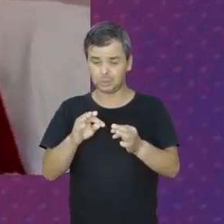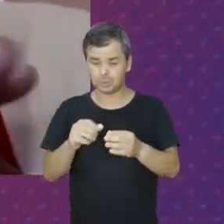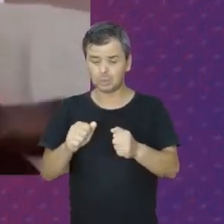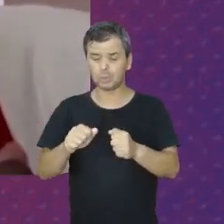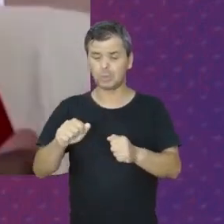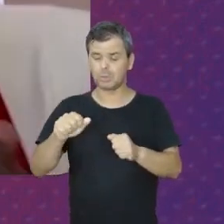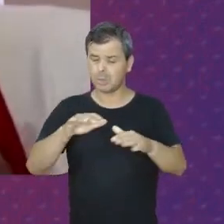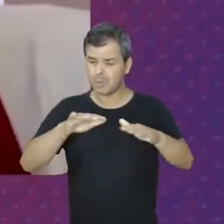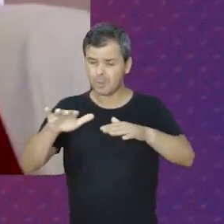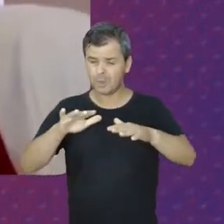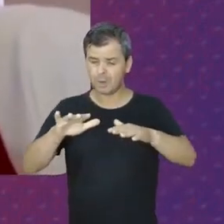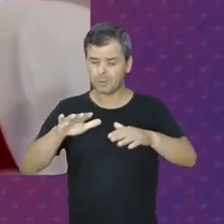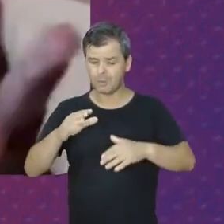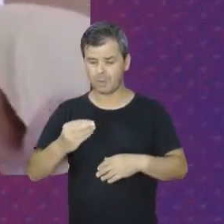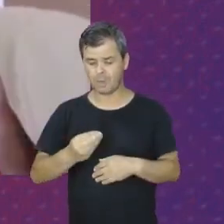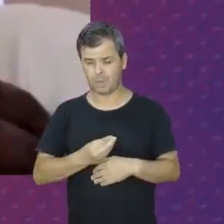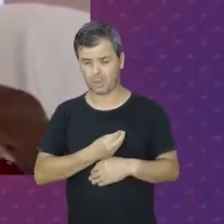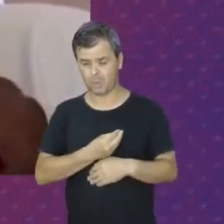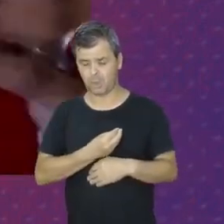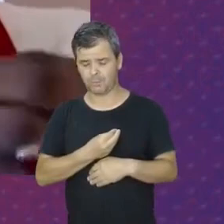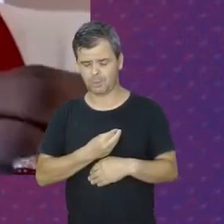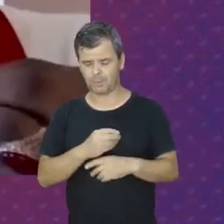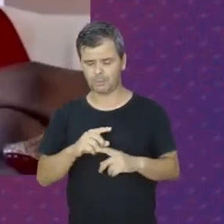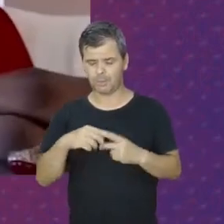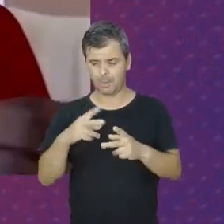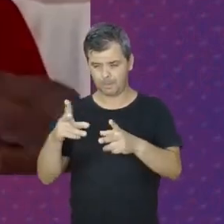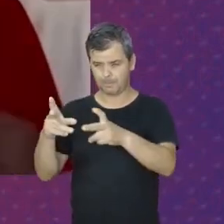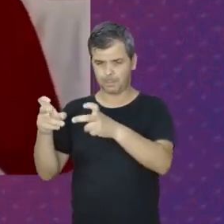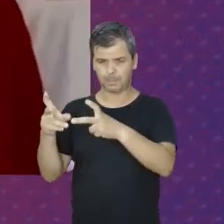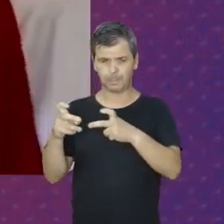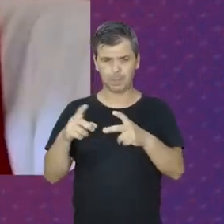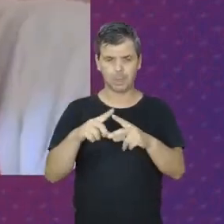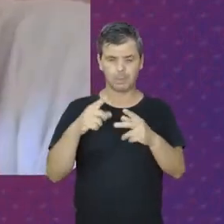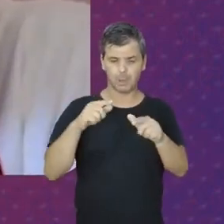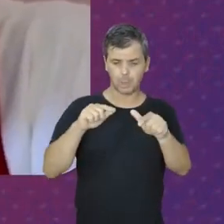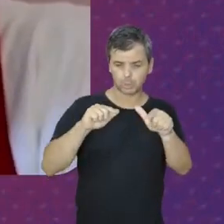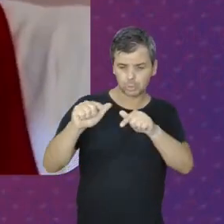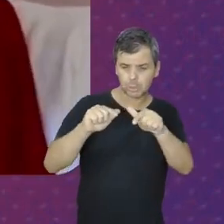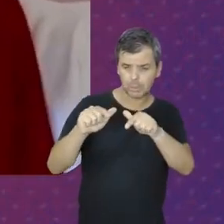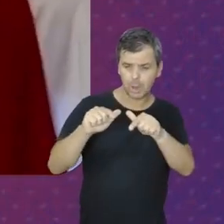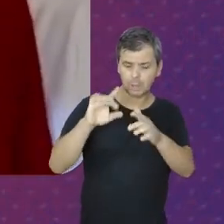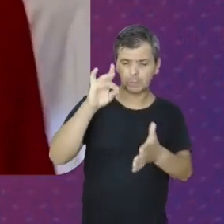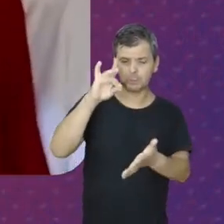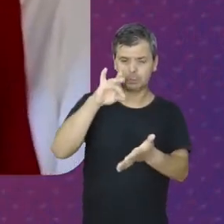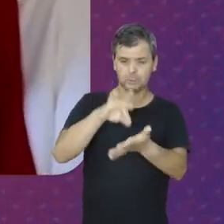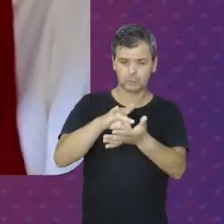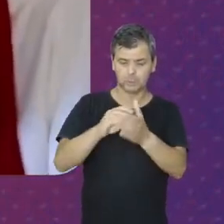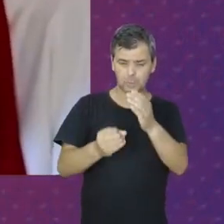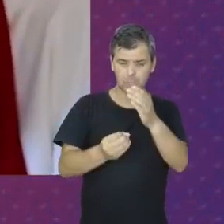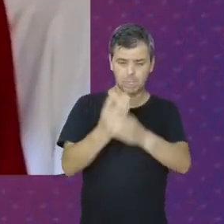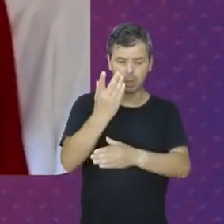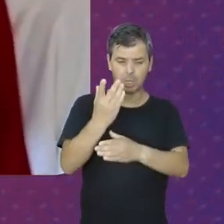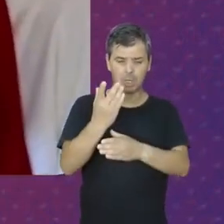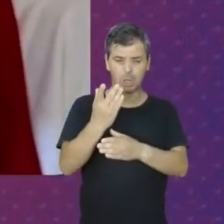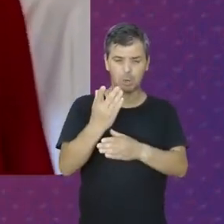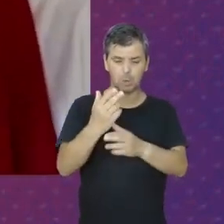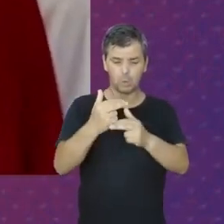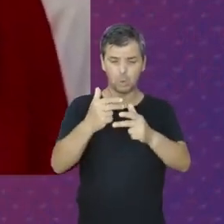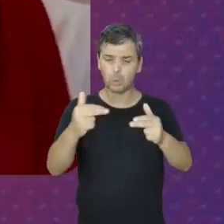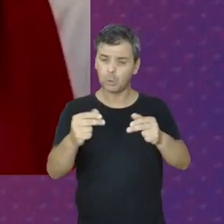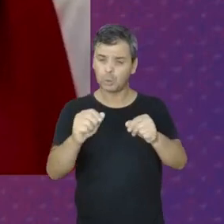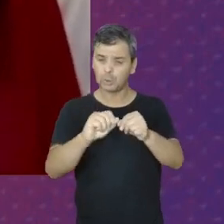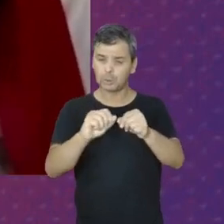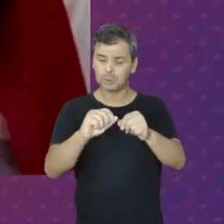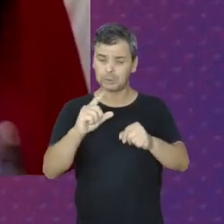todos os momentos da nossa vida. Nós podemos observar que ações afirmativas, quando eu crio possibilidades de